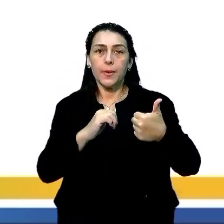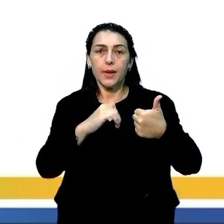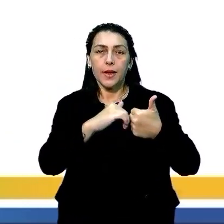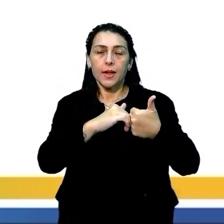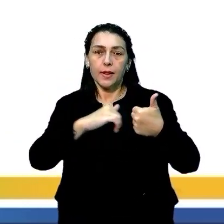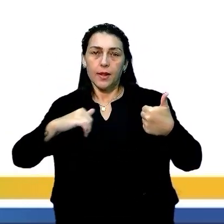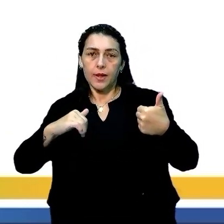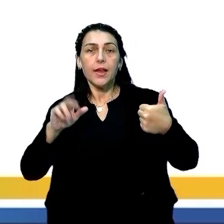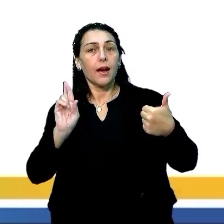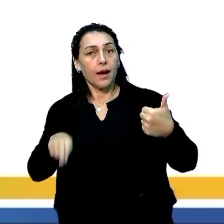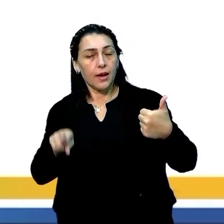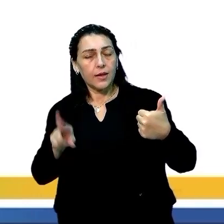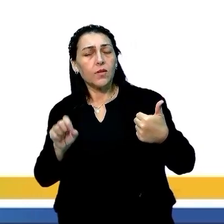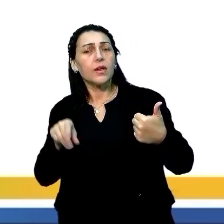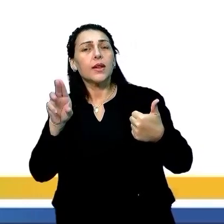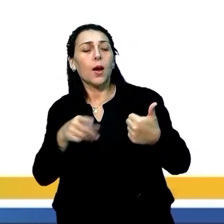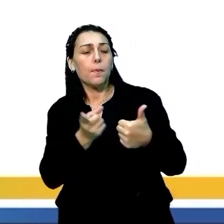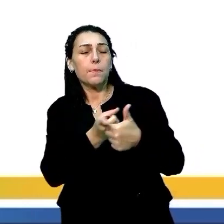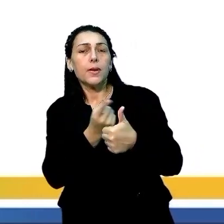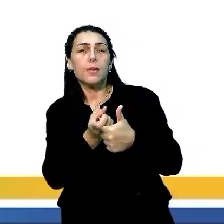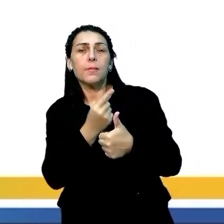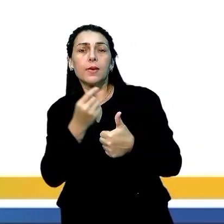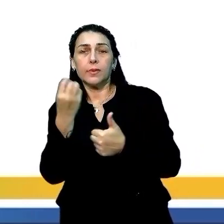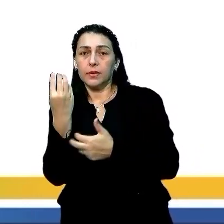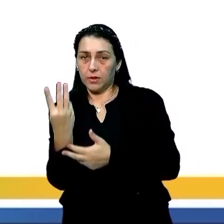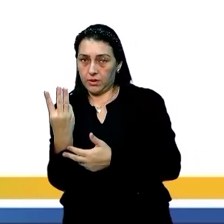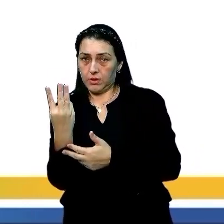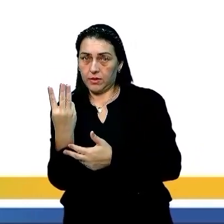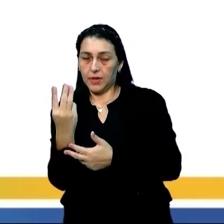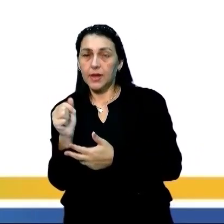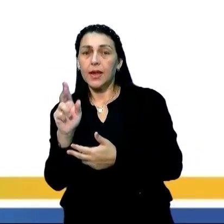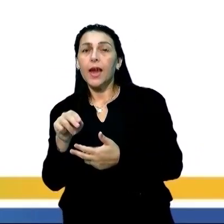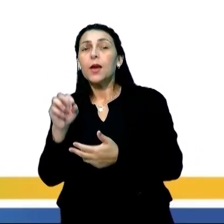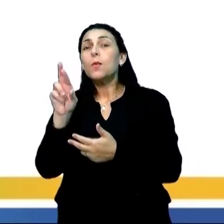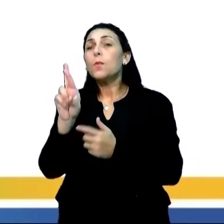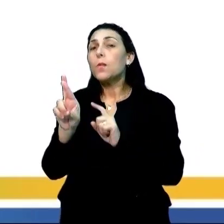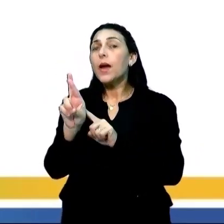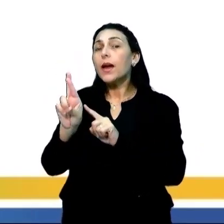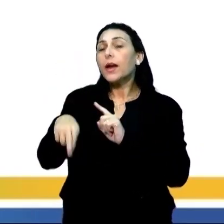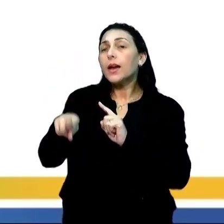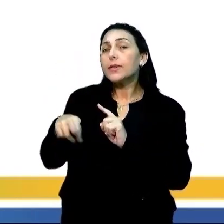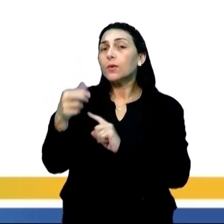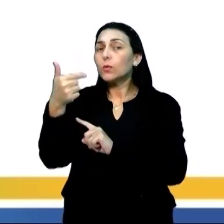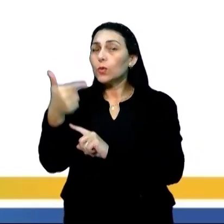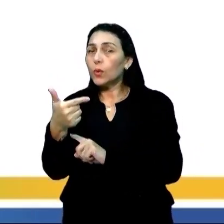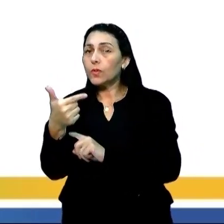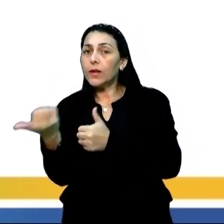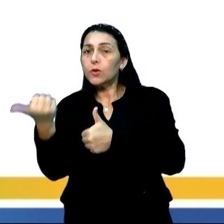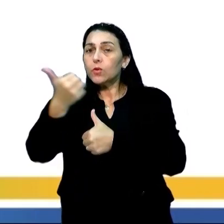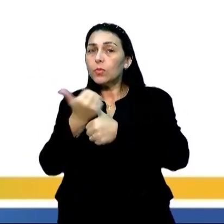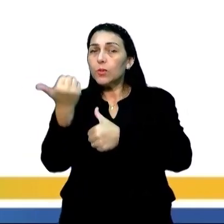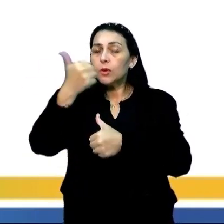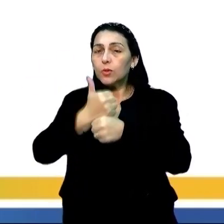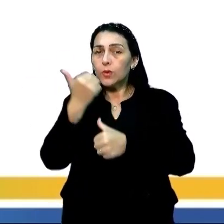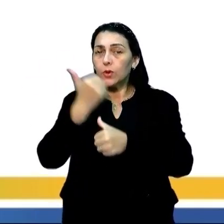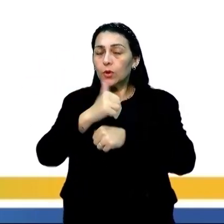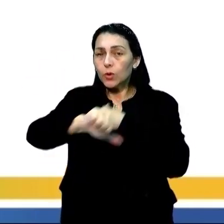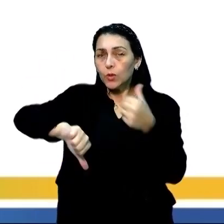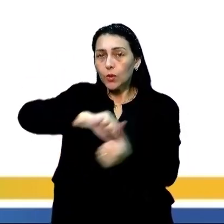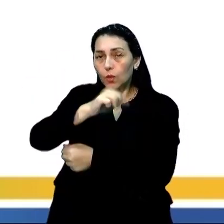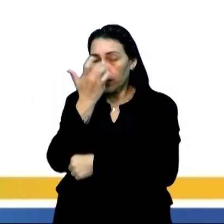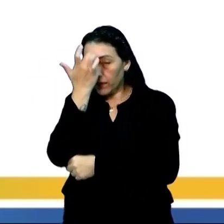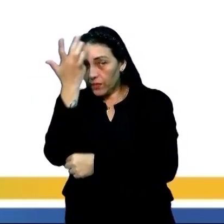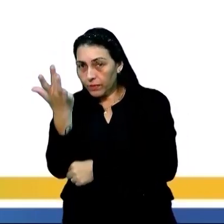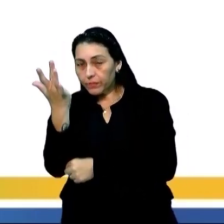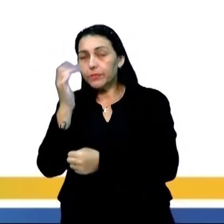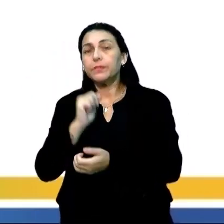e a razão. Quem é o primeiro termo? 3. Quem é o meu R, que é a razão? 2. Trocou, fica fácil.